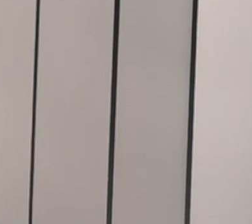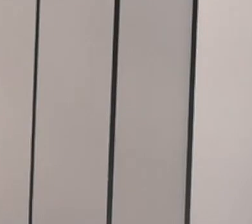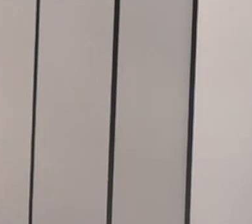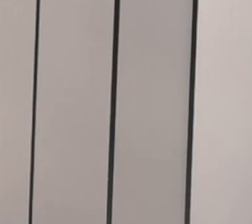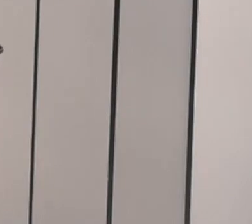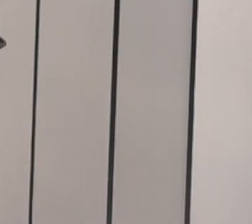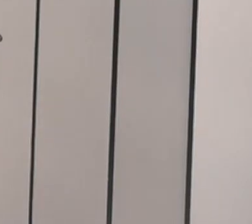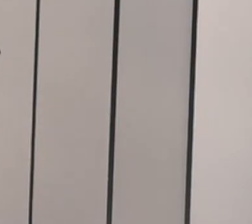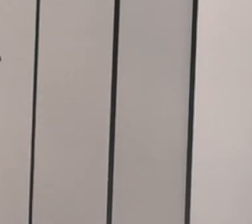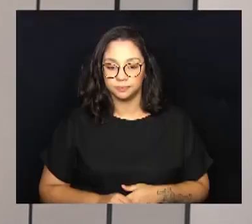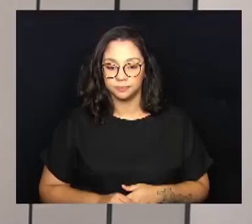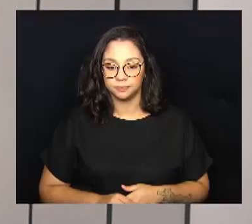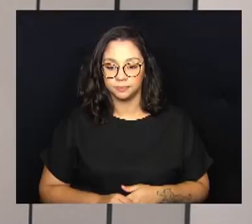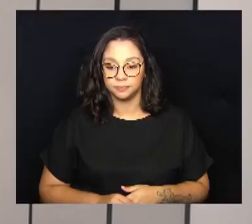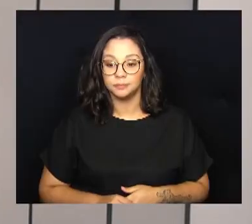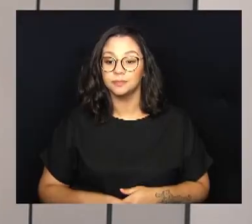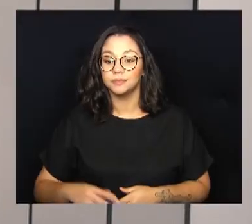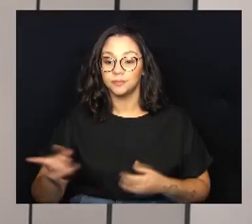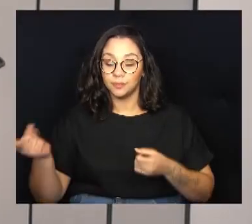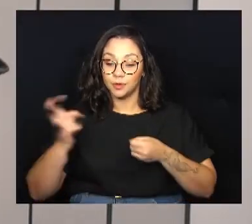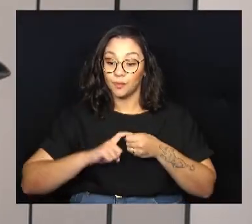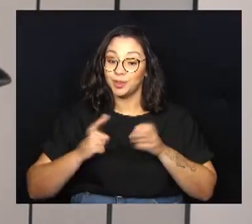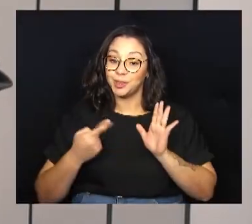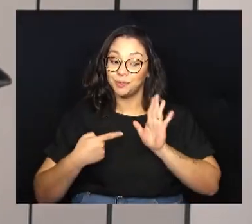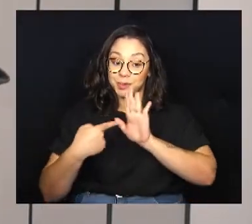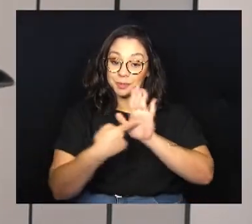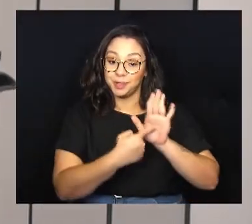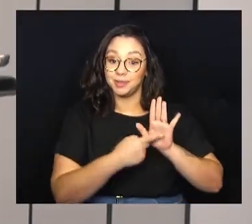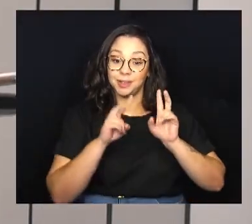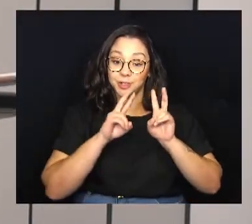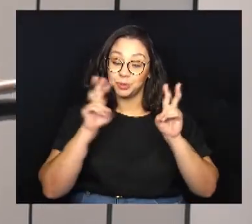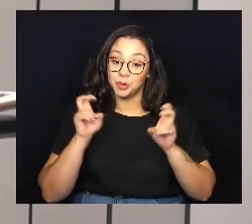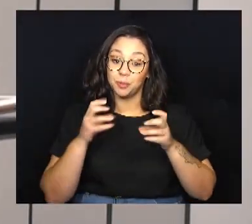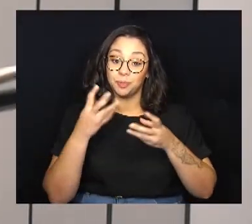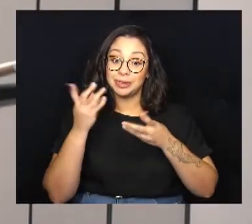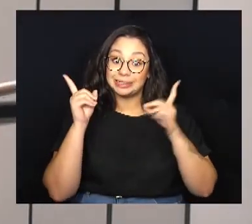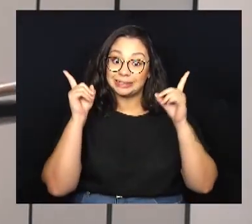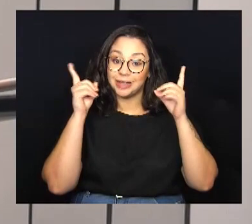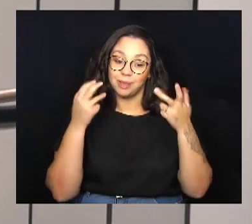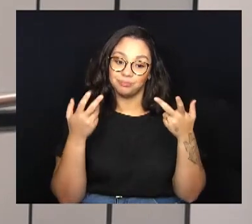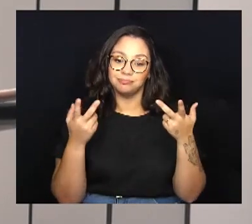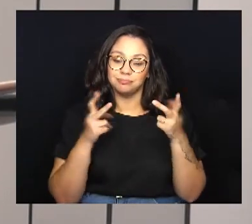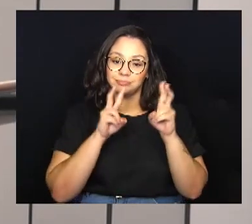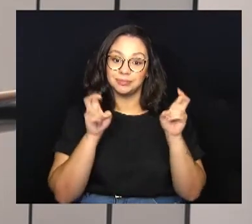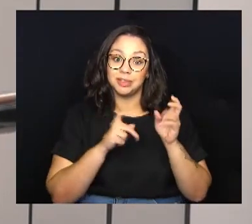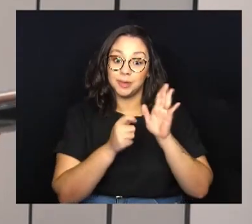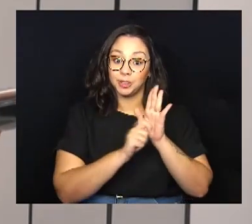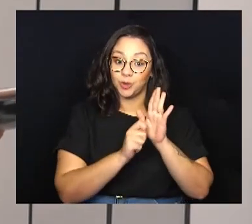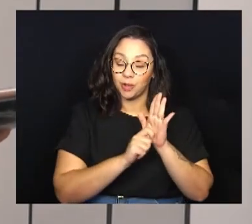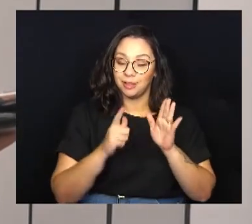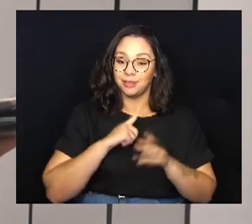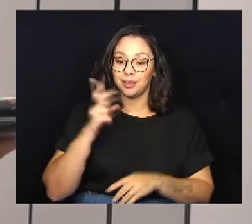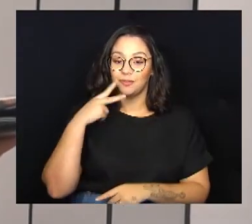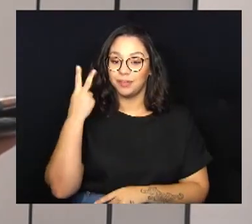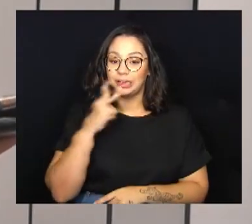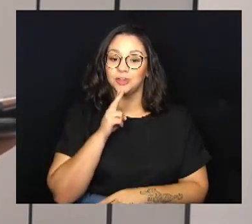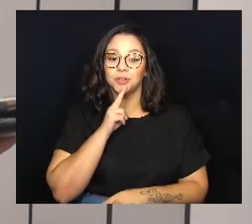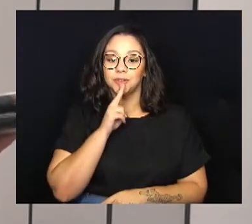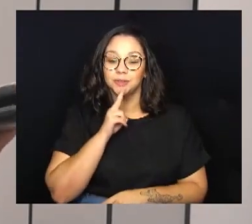Lá no Instituto Padre Haroldo, a gente nós temos a casa de passagem para a população de rua, temos o trabalho com as crianças, temos o trabalho das